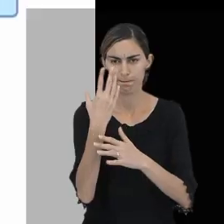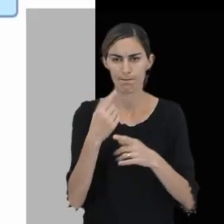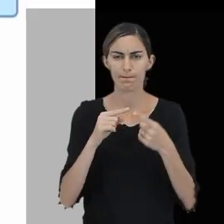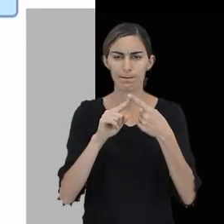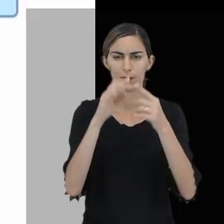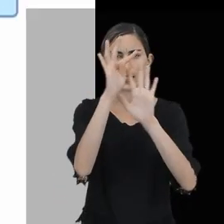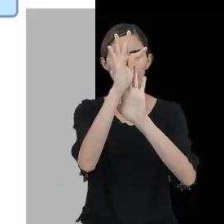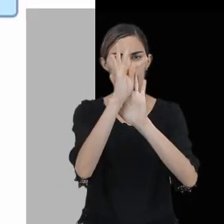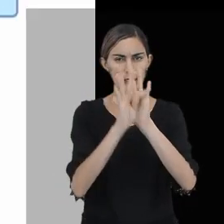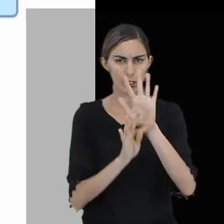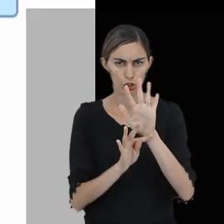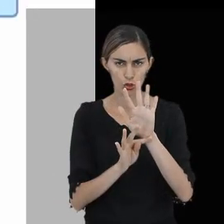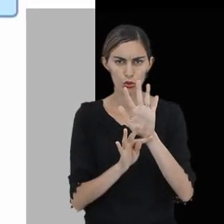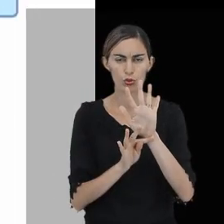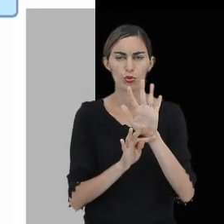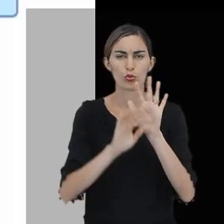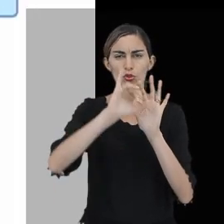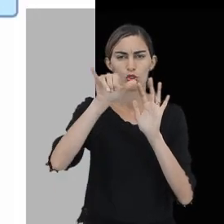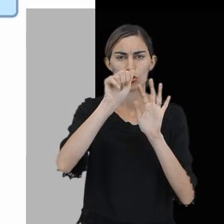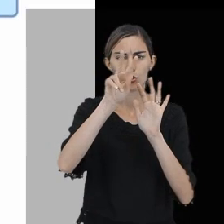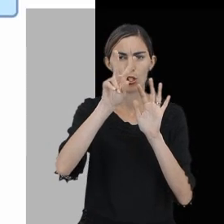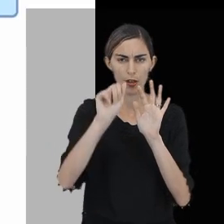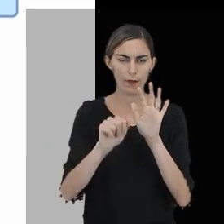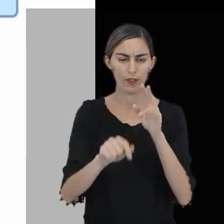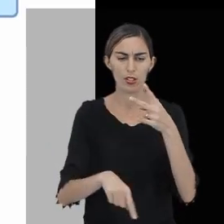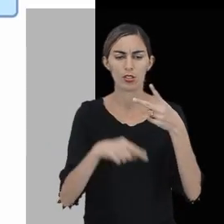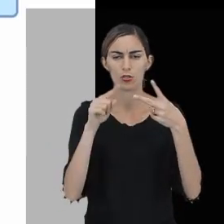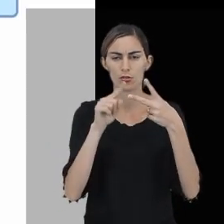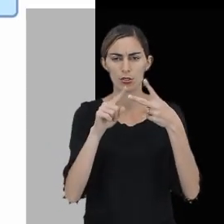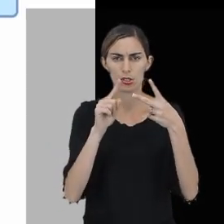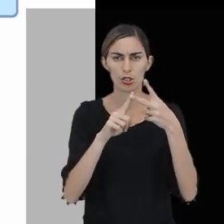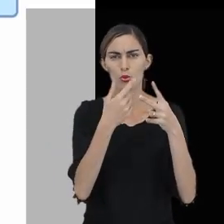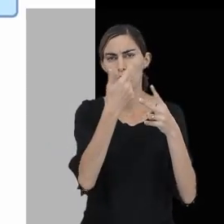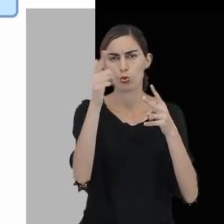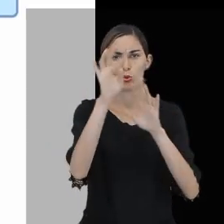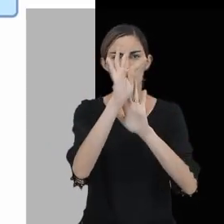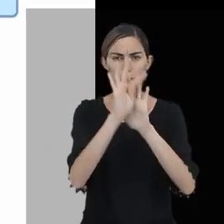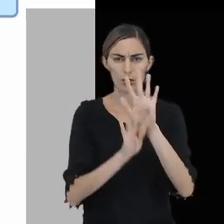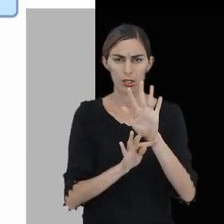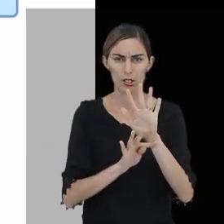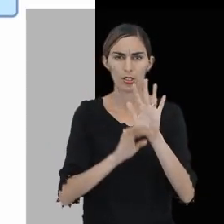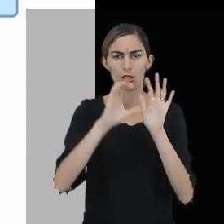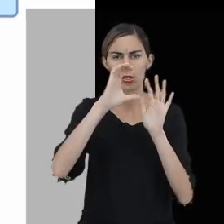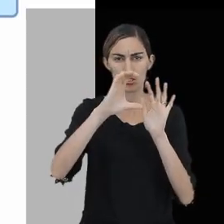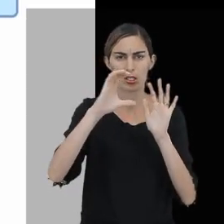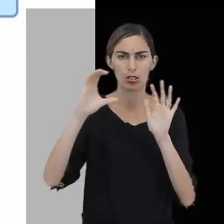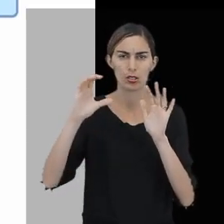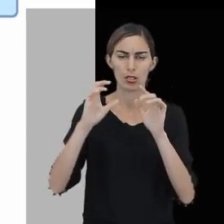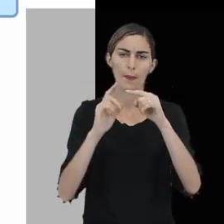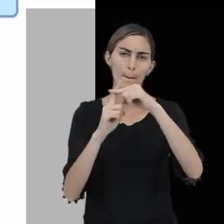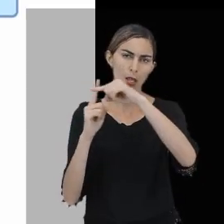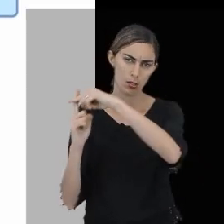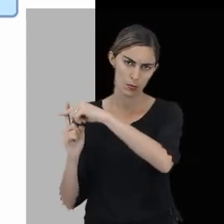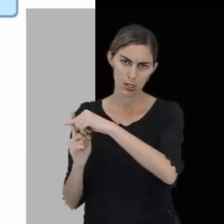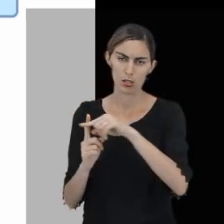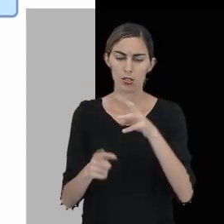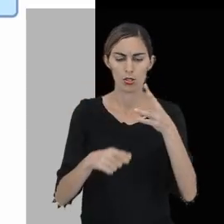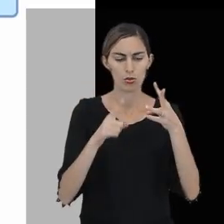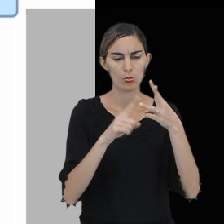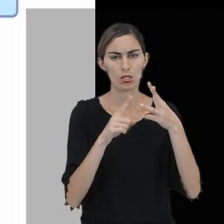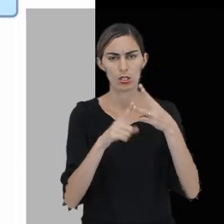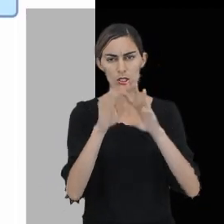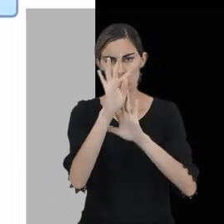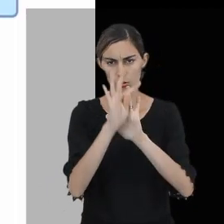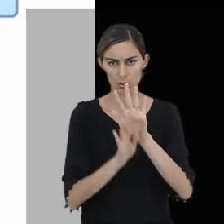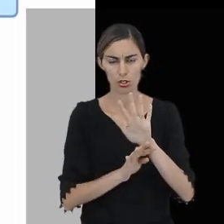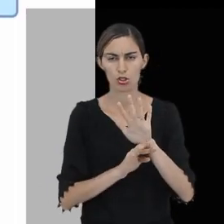texto intitulado chamado java o segundo vai aparecer com outro trecho chamado 6 c++ o terceiro